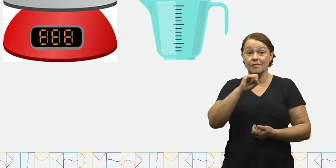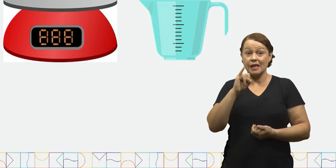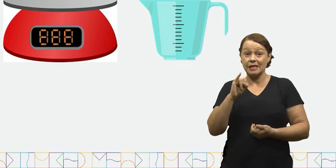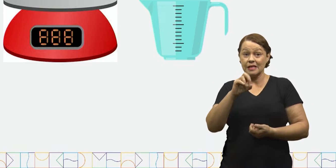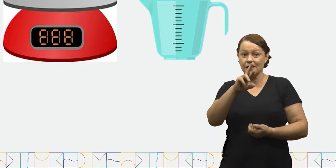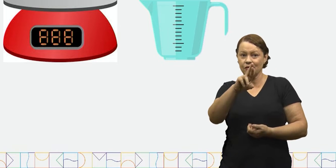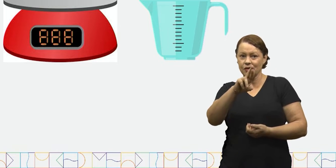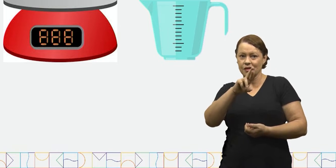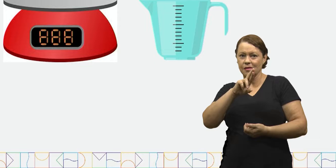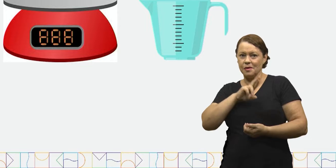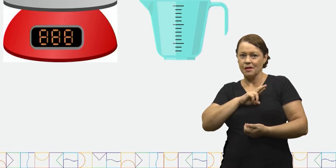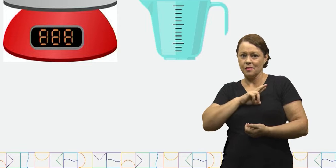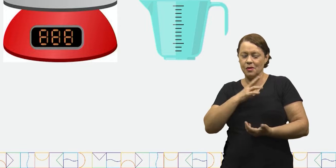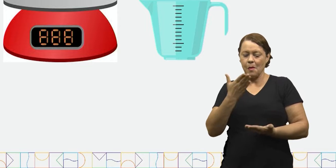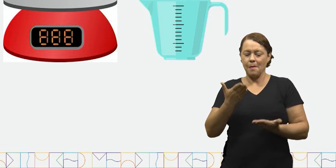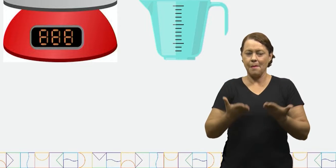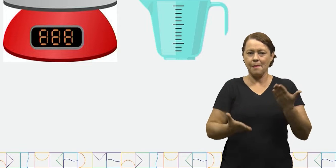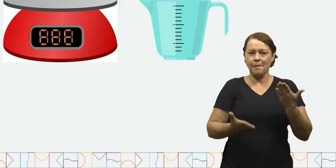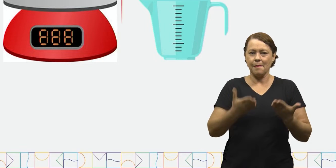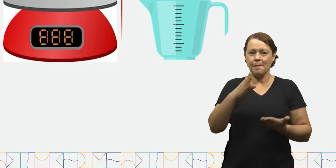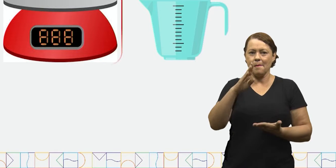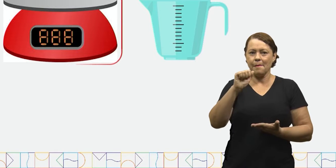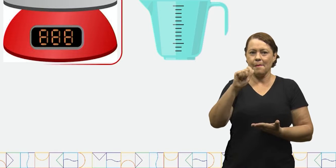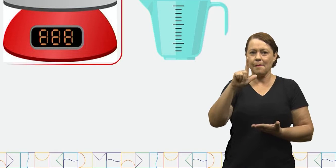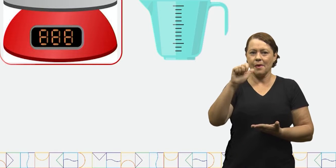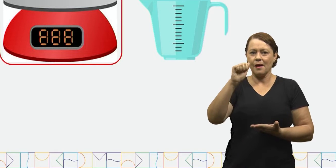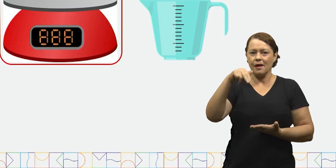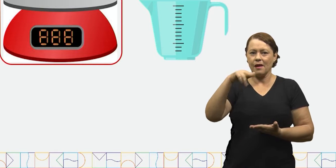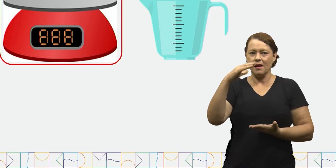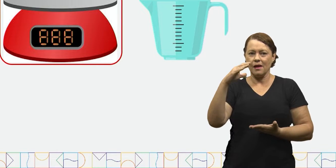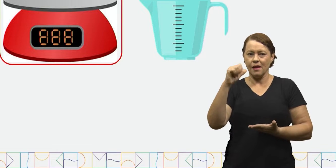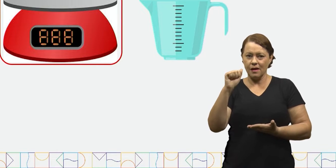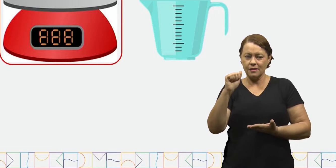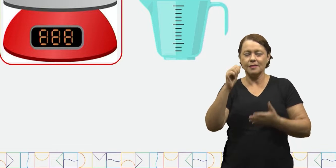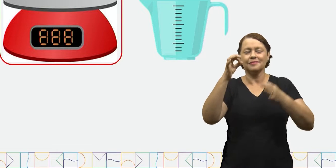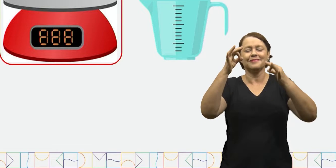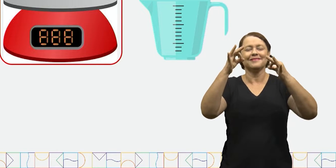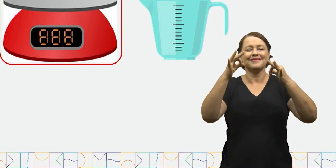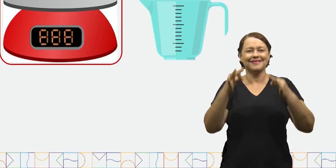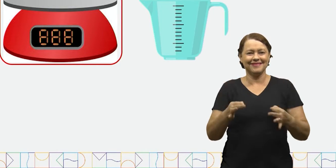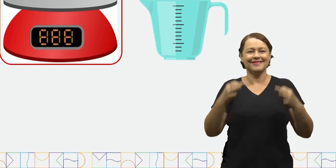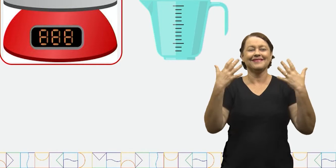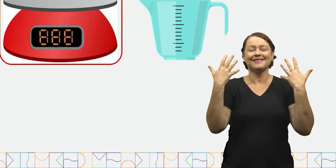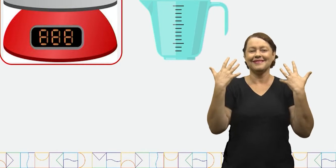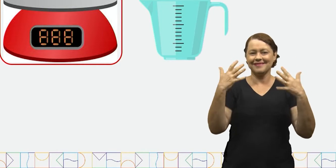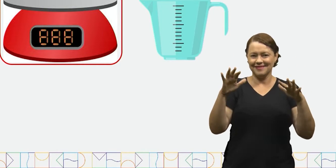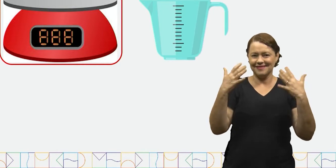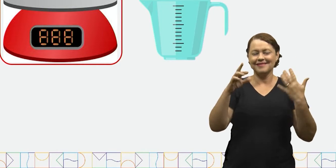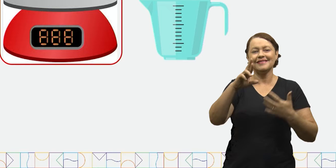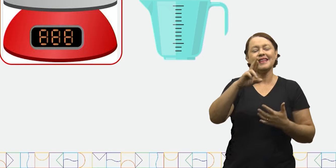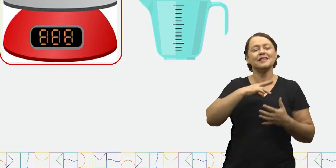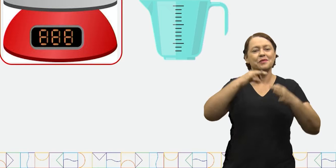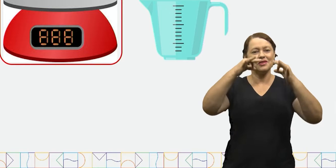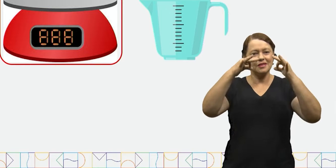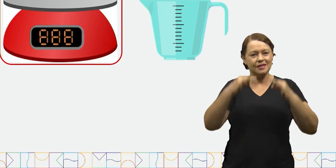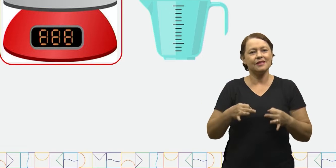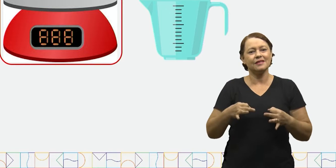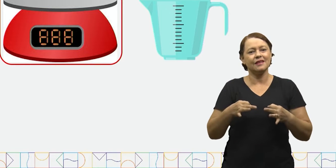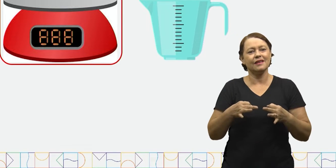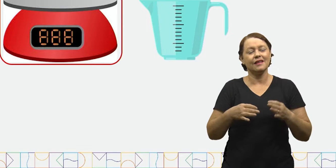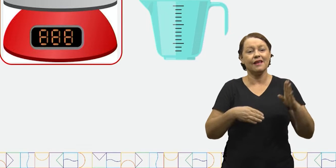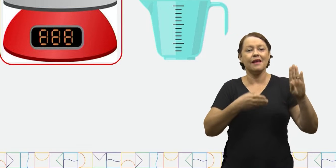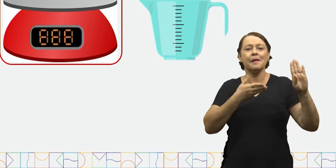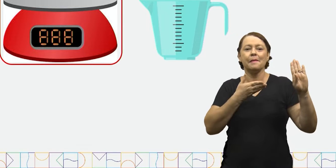Se você disse balança, você acertou. Parabéns, a resposta correta é a